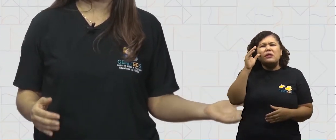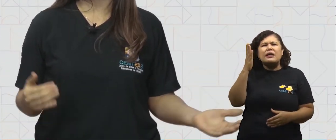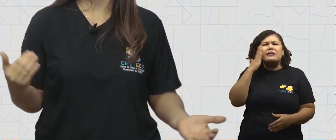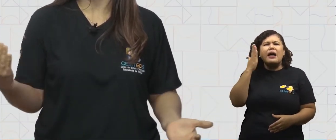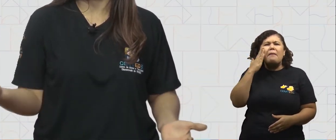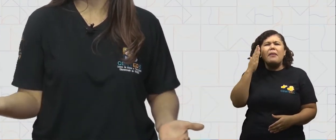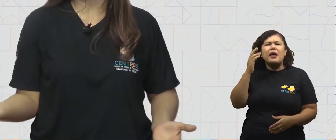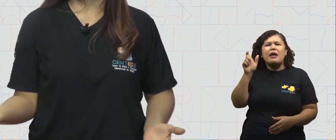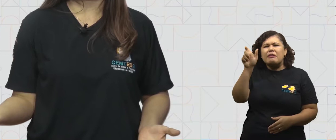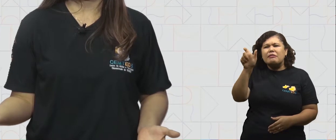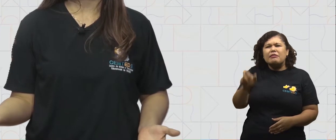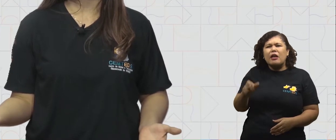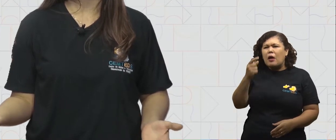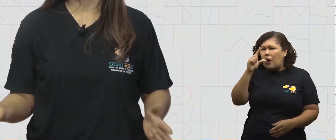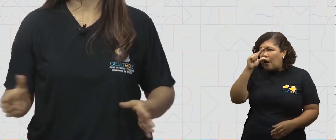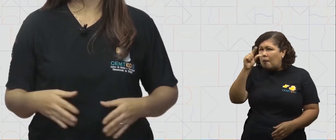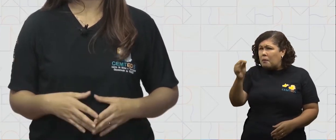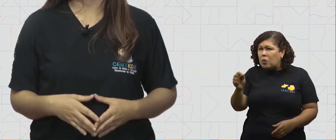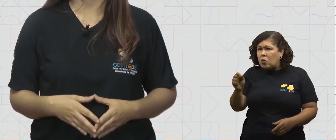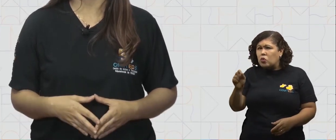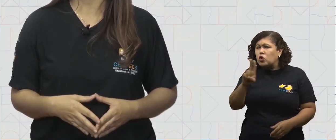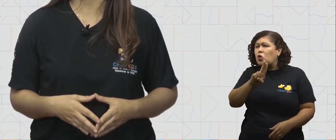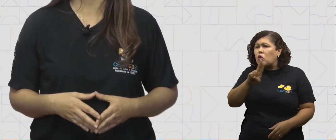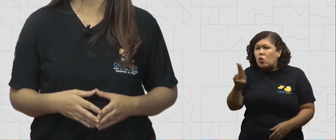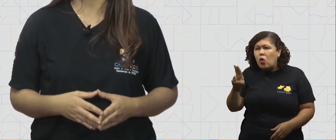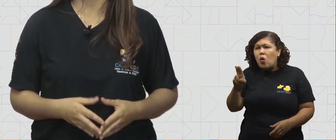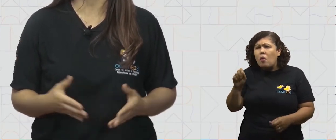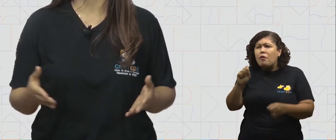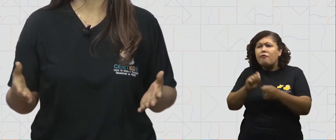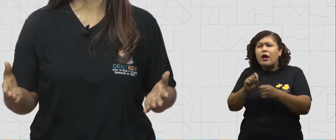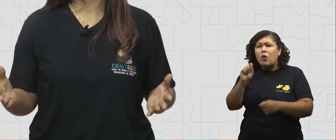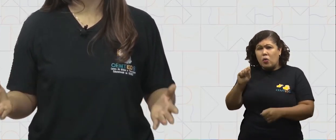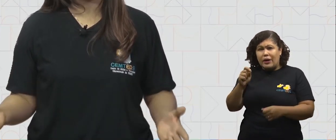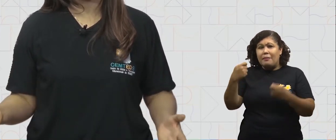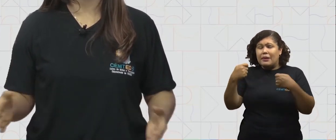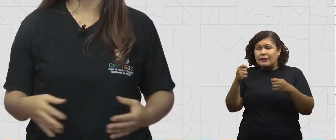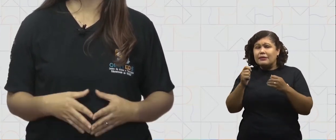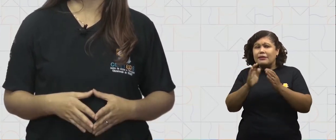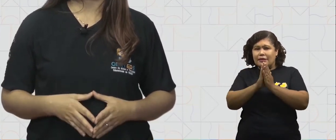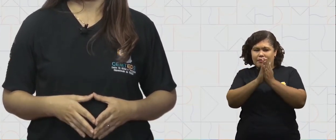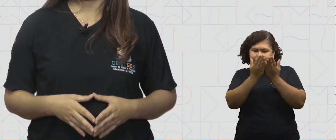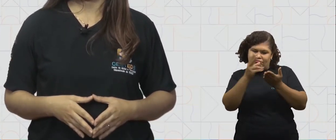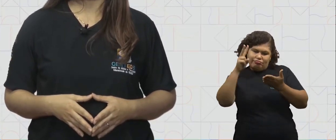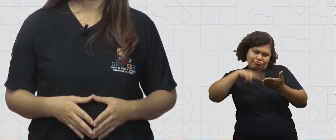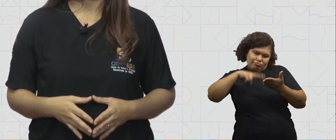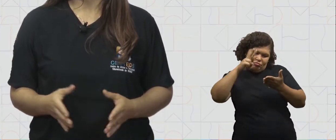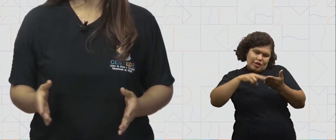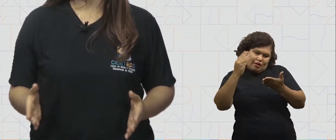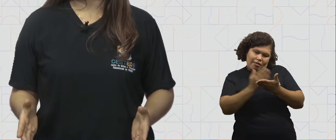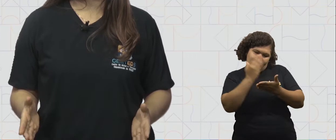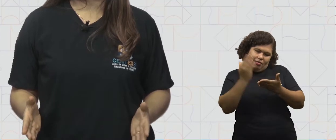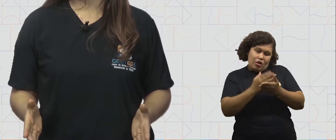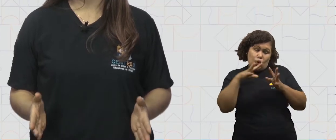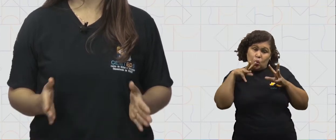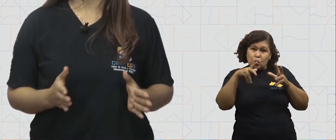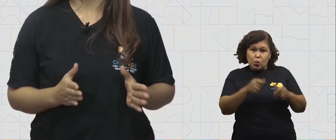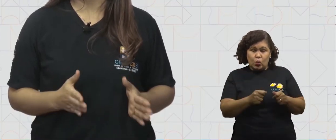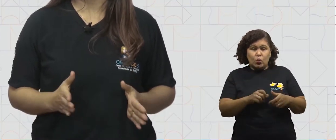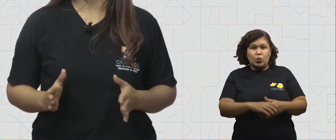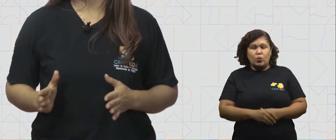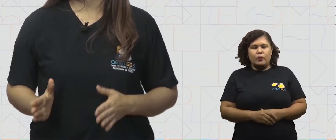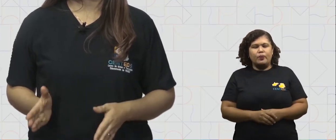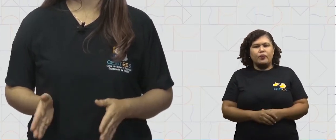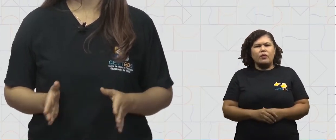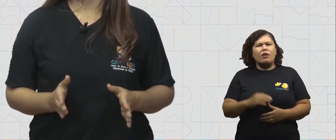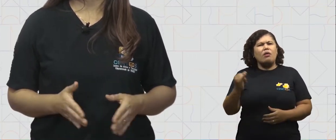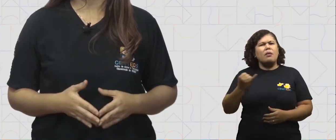tem nome ou o que ela faz, é necessário que você leia toda a história, ok? É muito importante que no